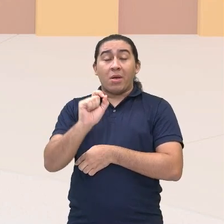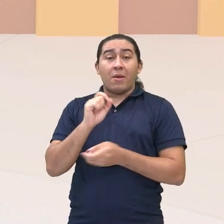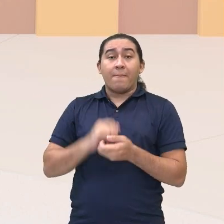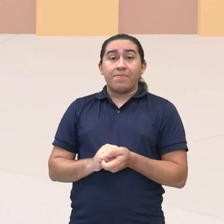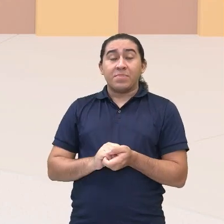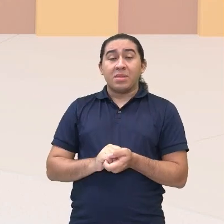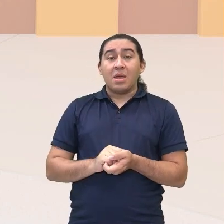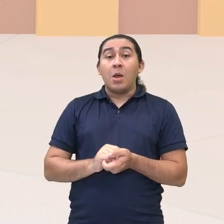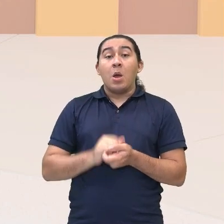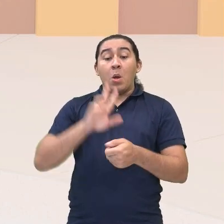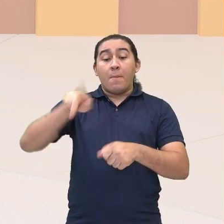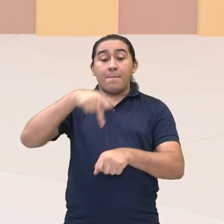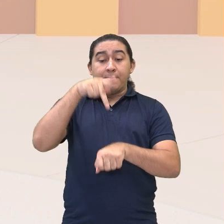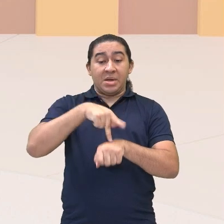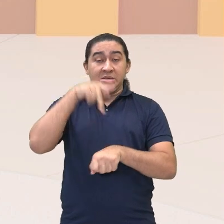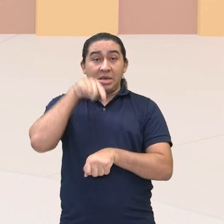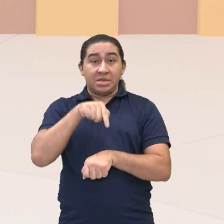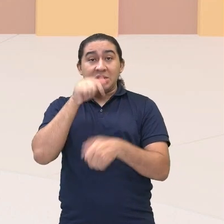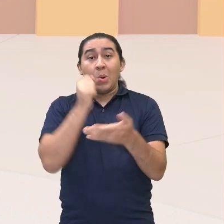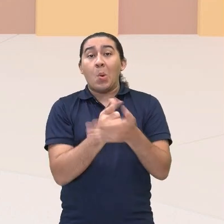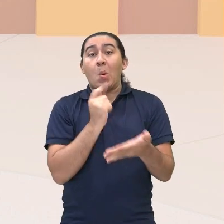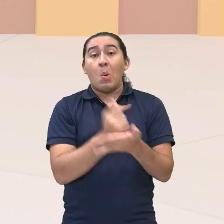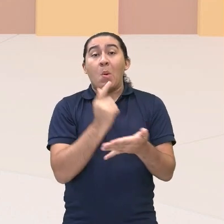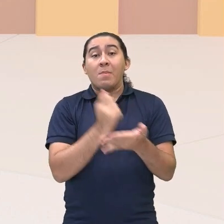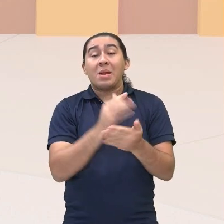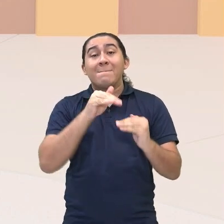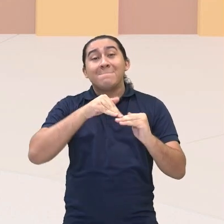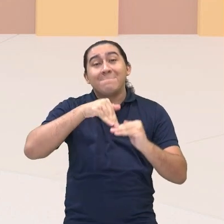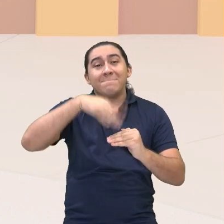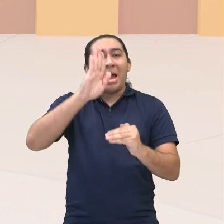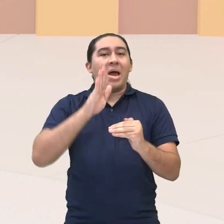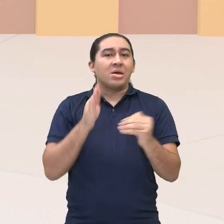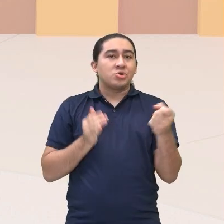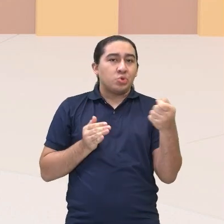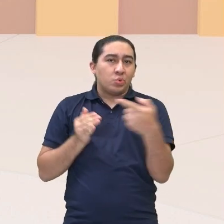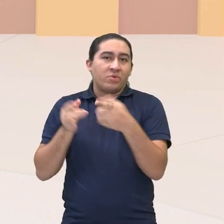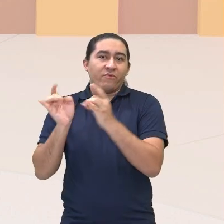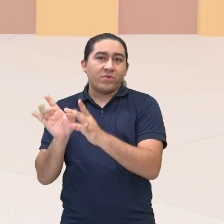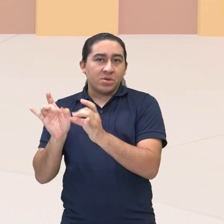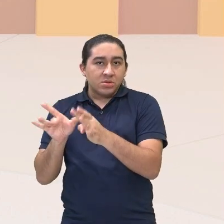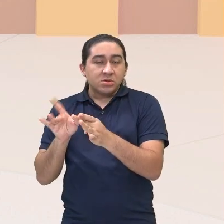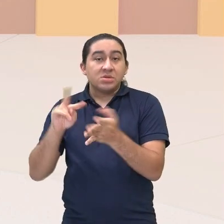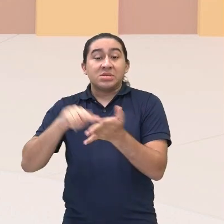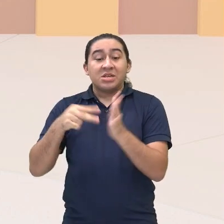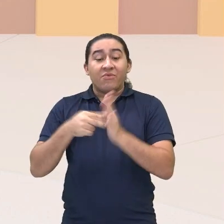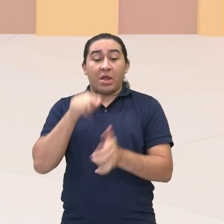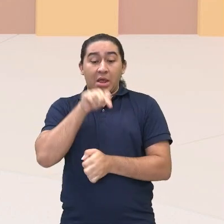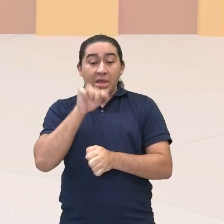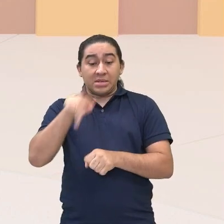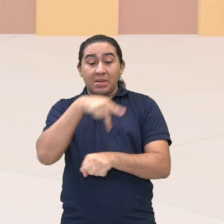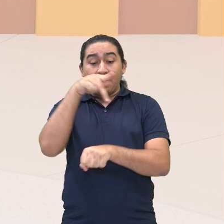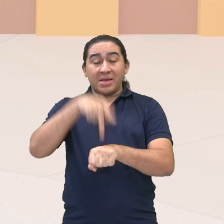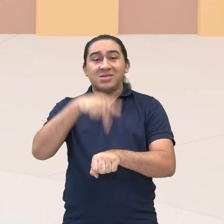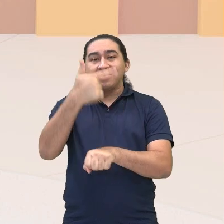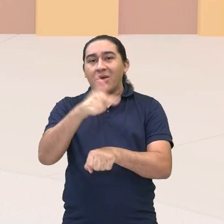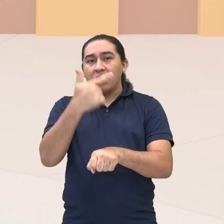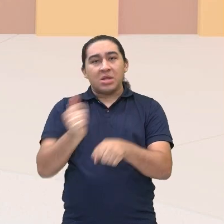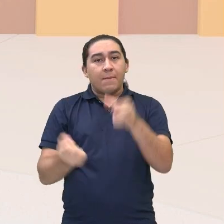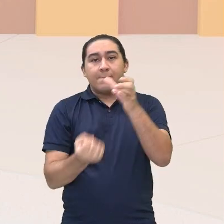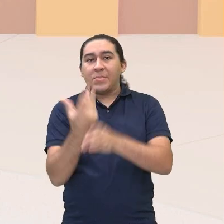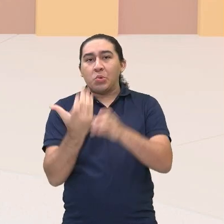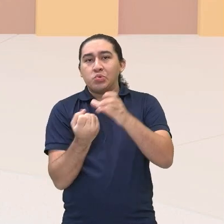elas acabam superando as exportações. Isso demonstra o quê? Que aquele país não está conseguindo, né,